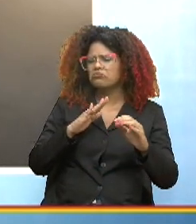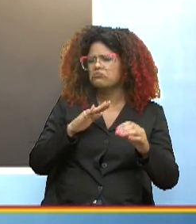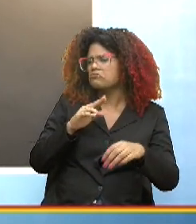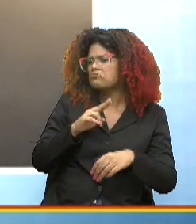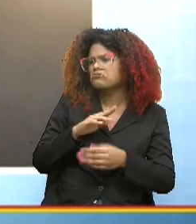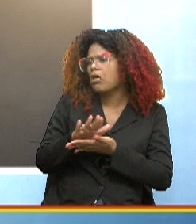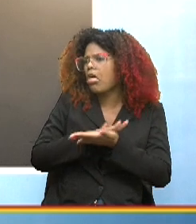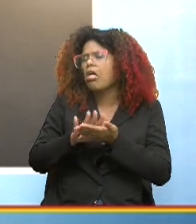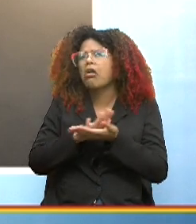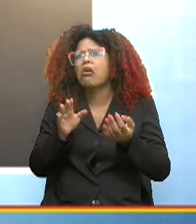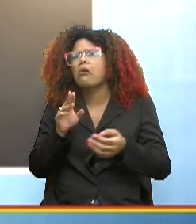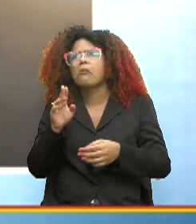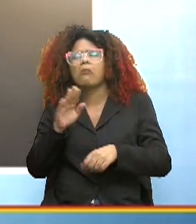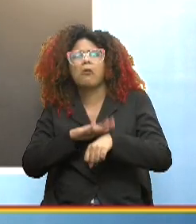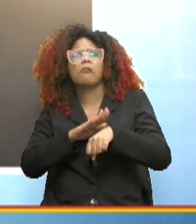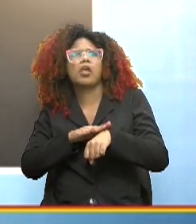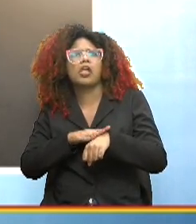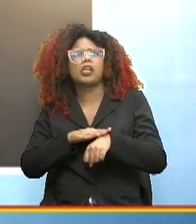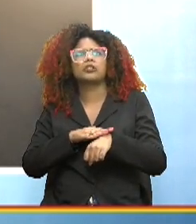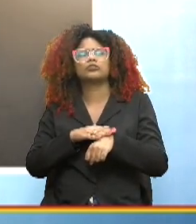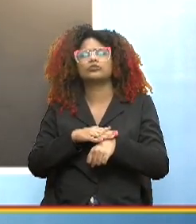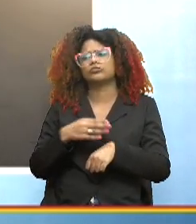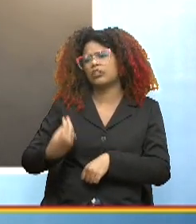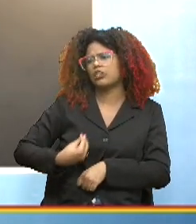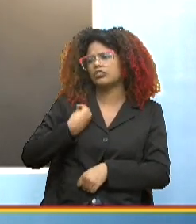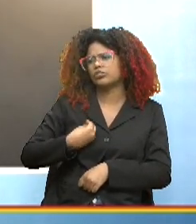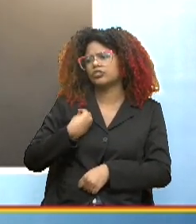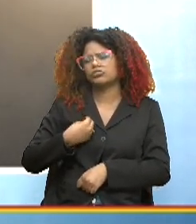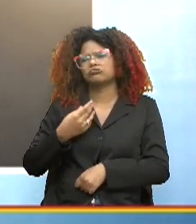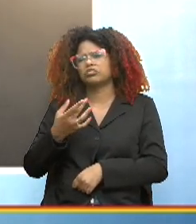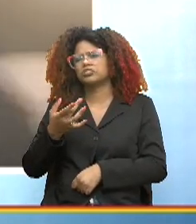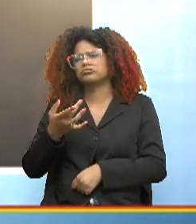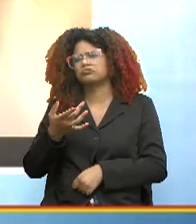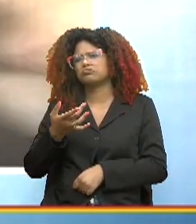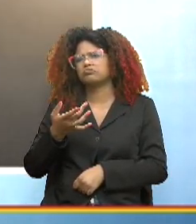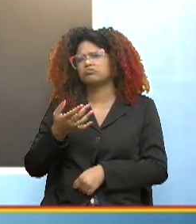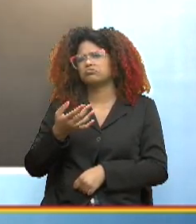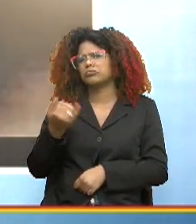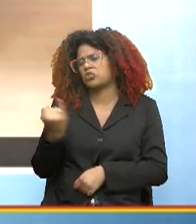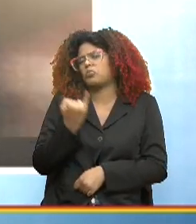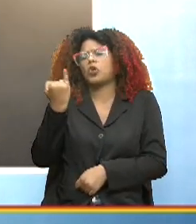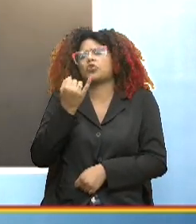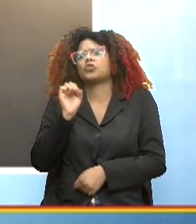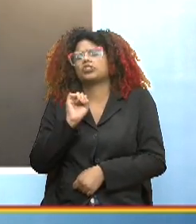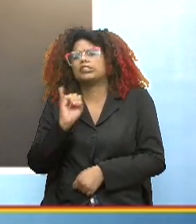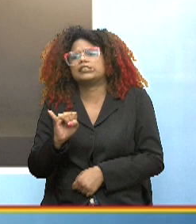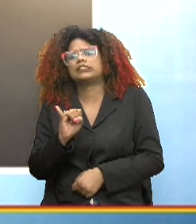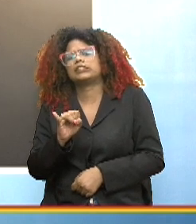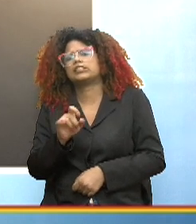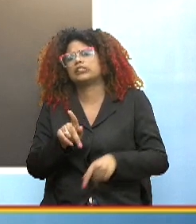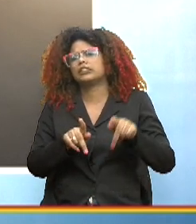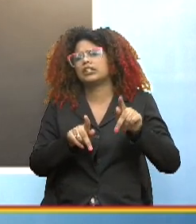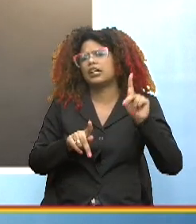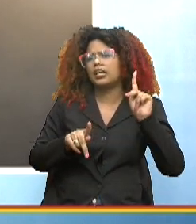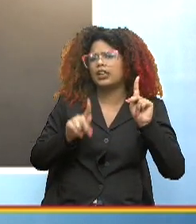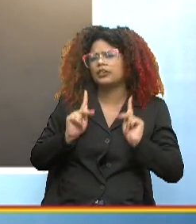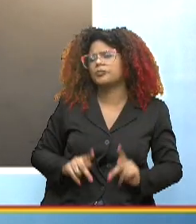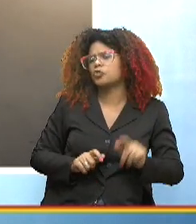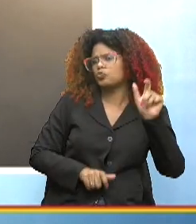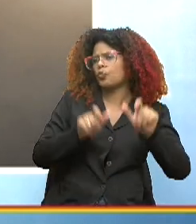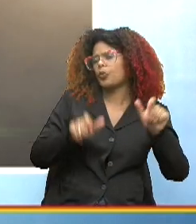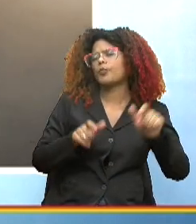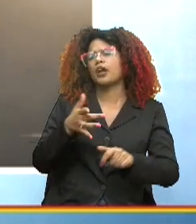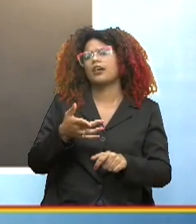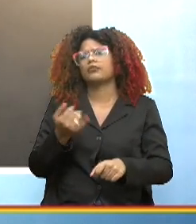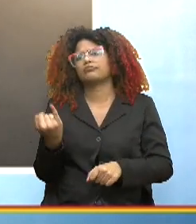toda a nossa vida a gente não não ligou se os outros aprovam ou não provam que o importante é